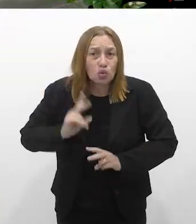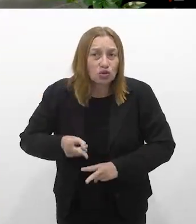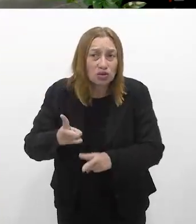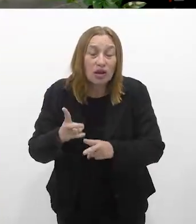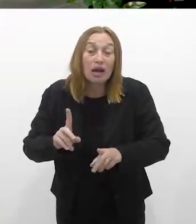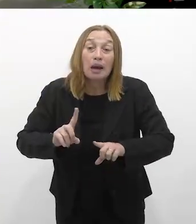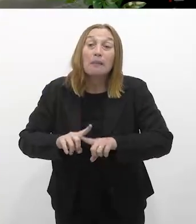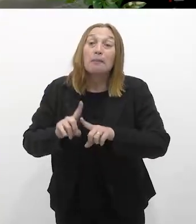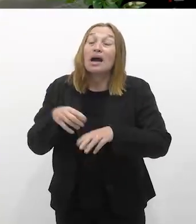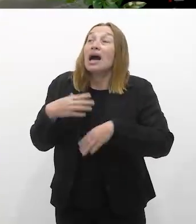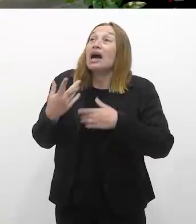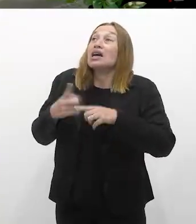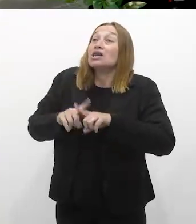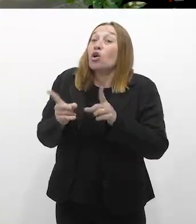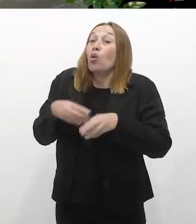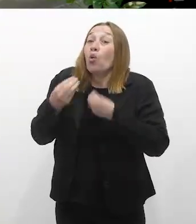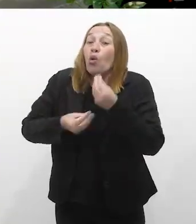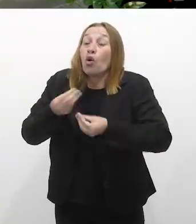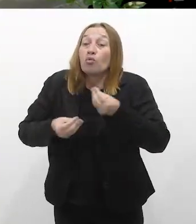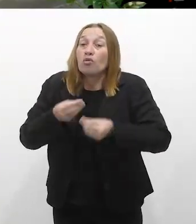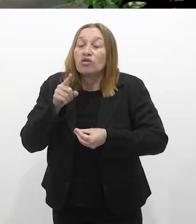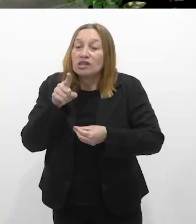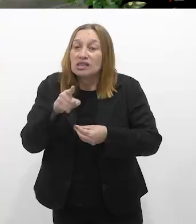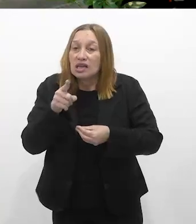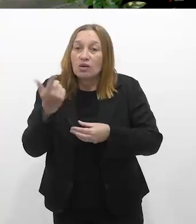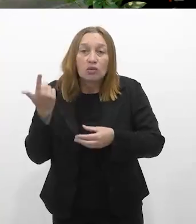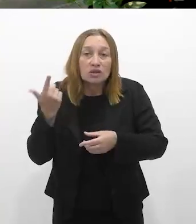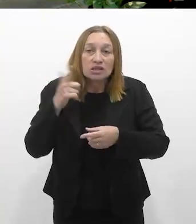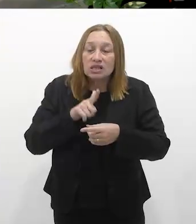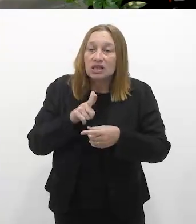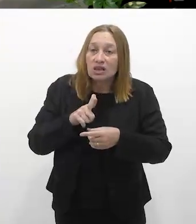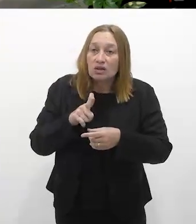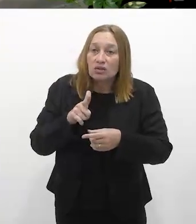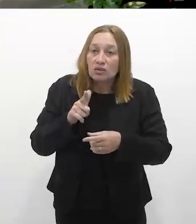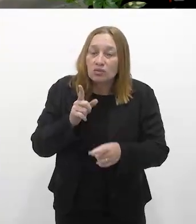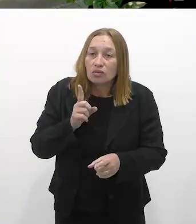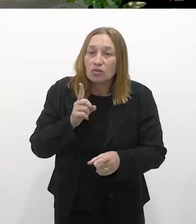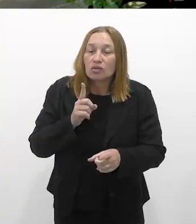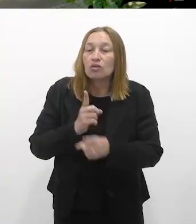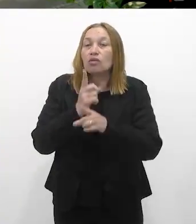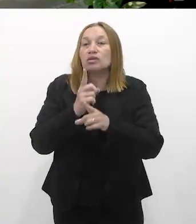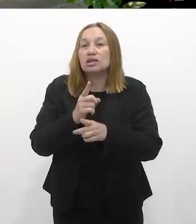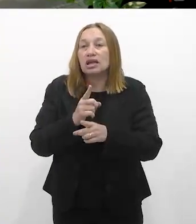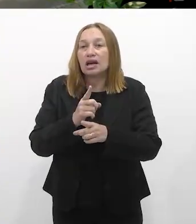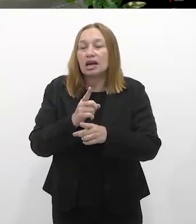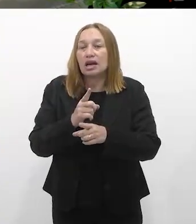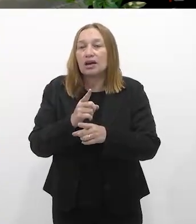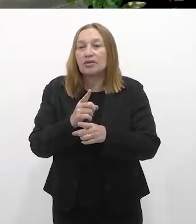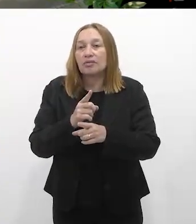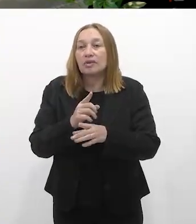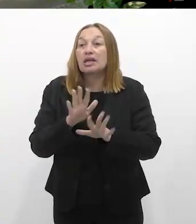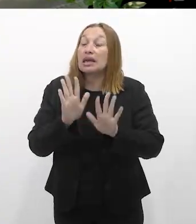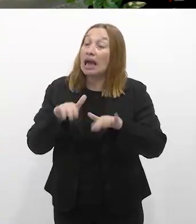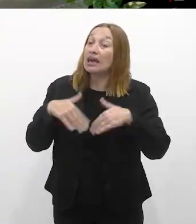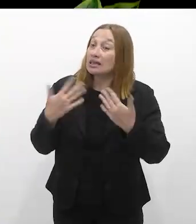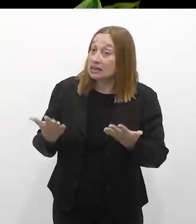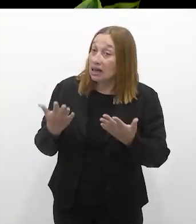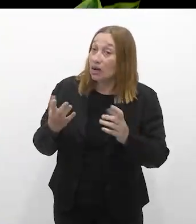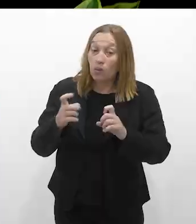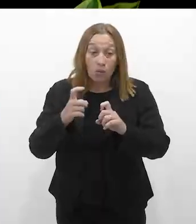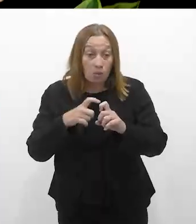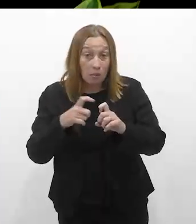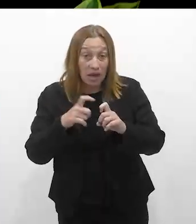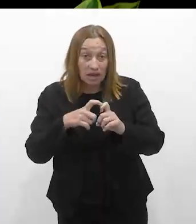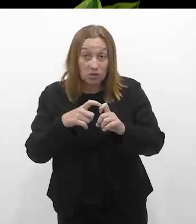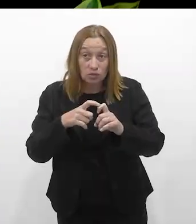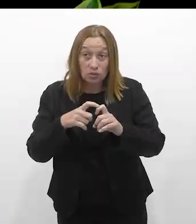não, eu preciso de um profissional, e esse profissional que... Então, a chave foi virada por um médico, né? Porque